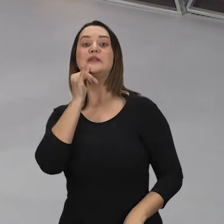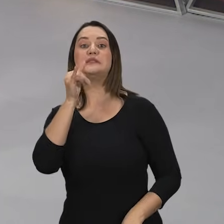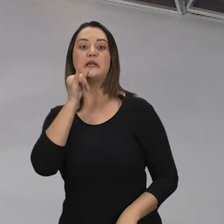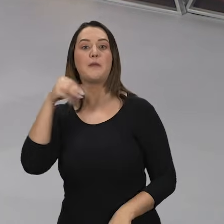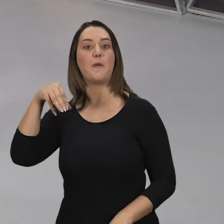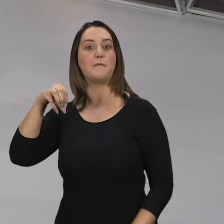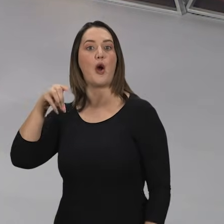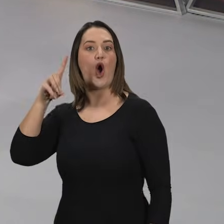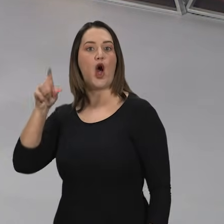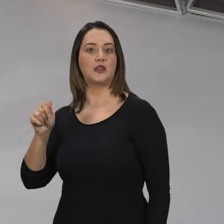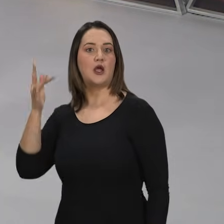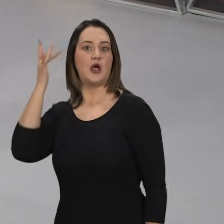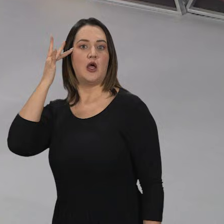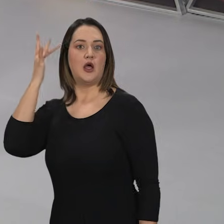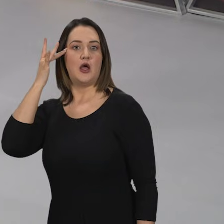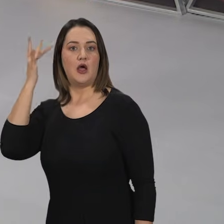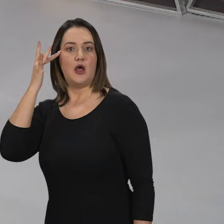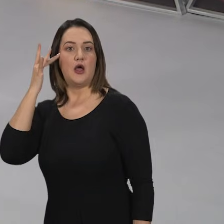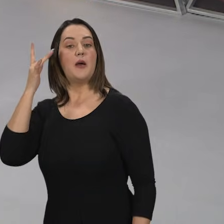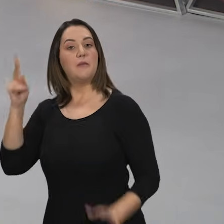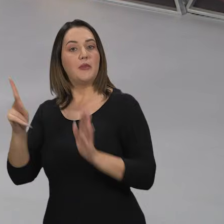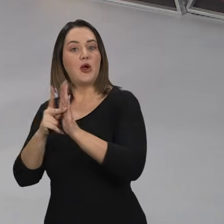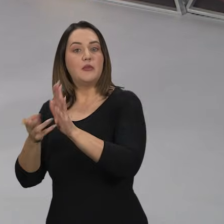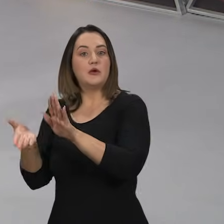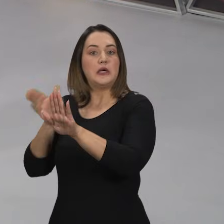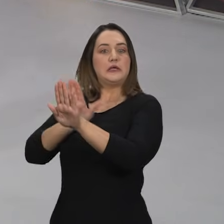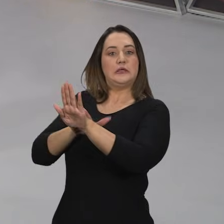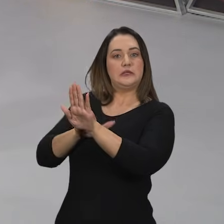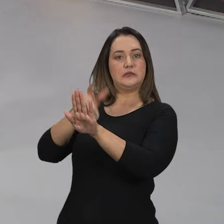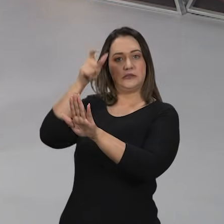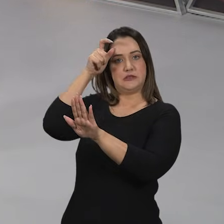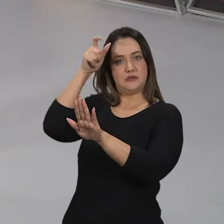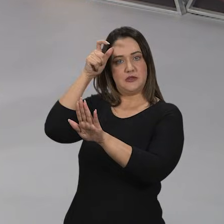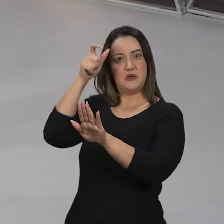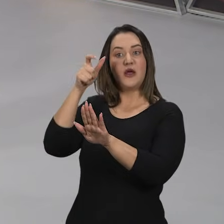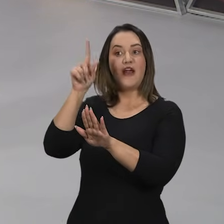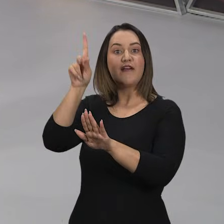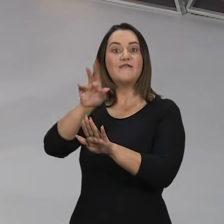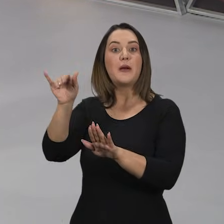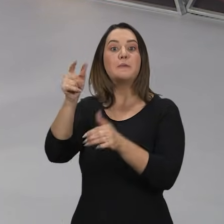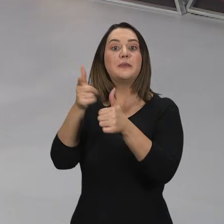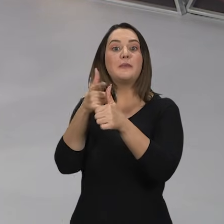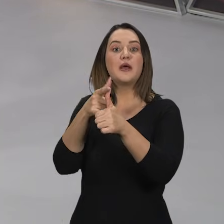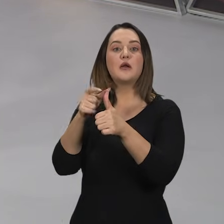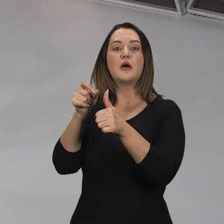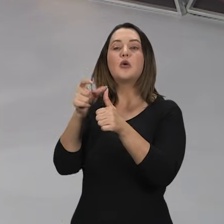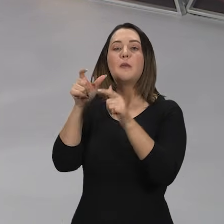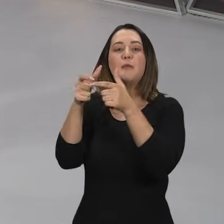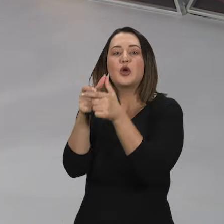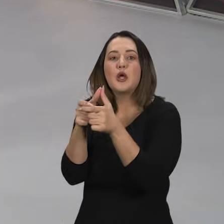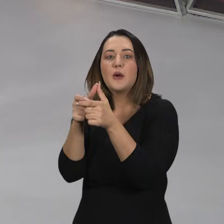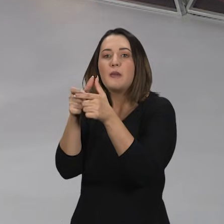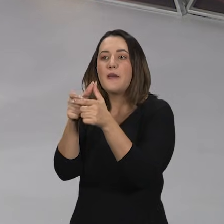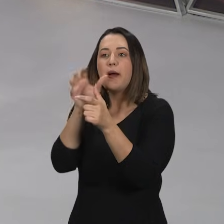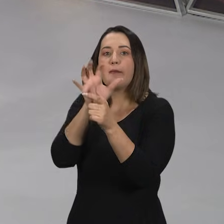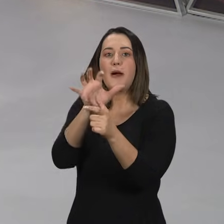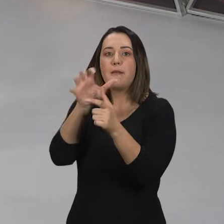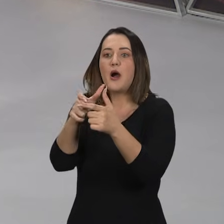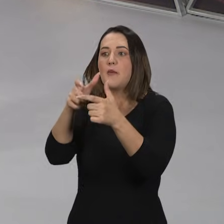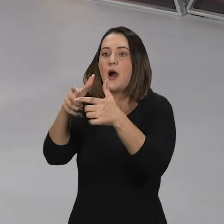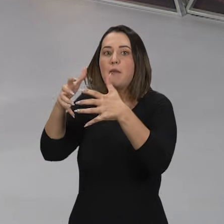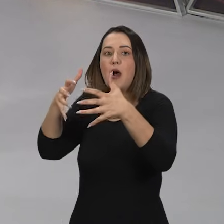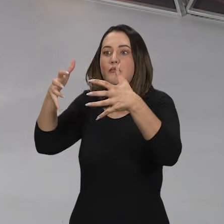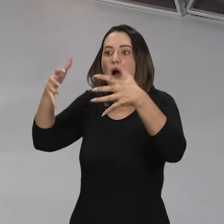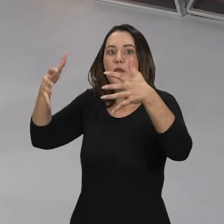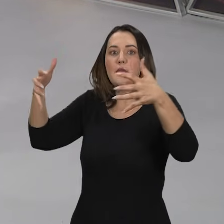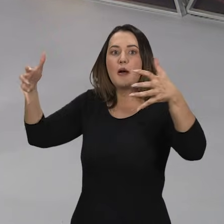moda, uma situação que envolve quase todas as pessoas, ou a maioria, e ele vai envolvendo, de maneira tal que